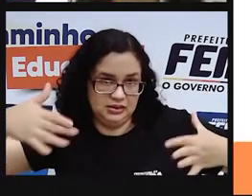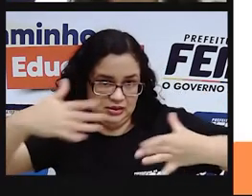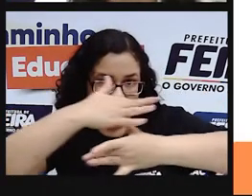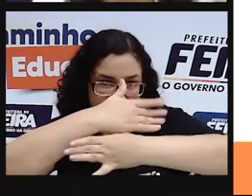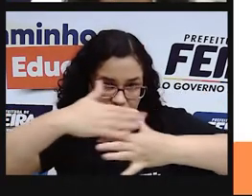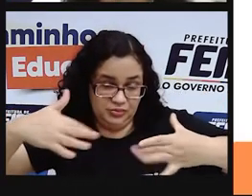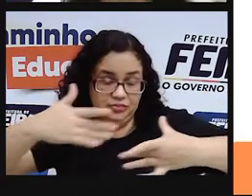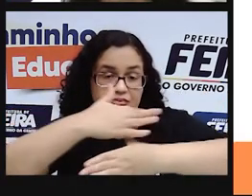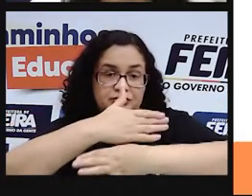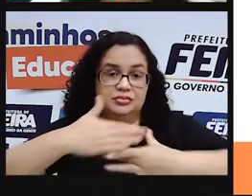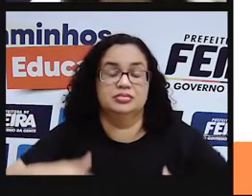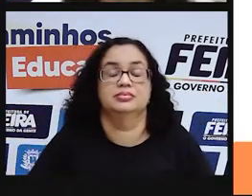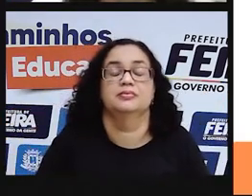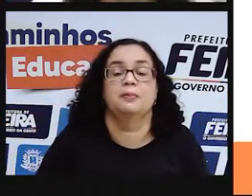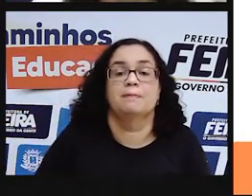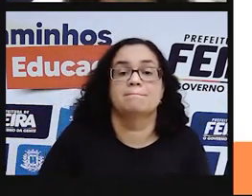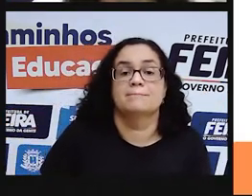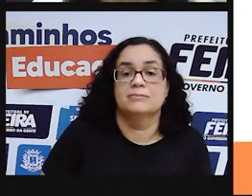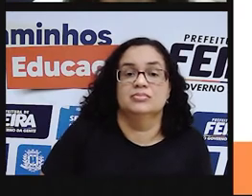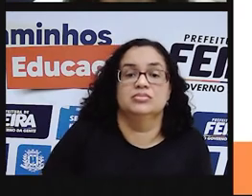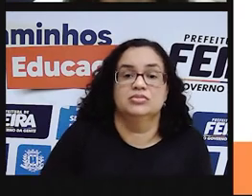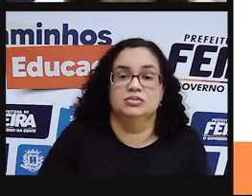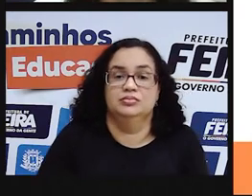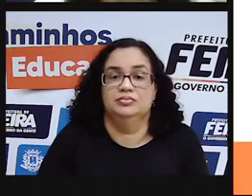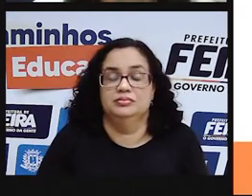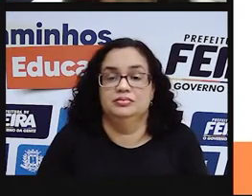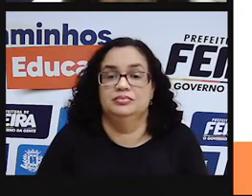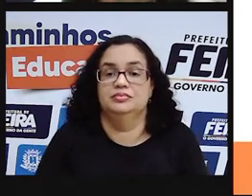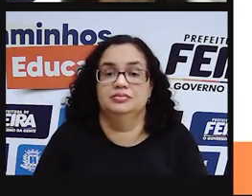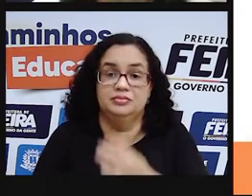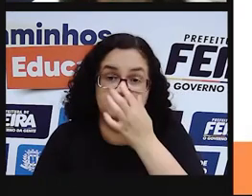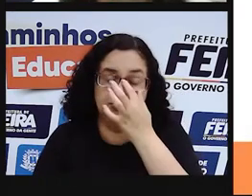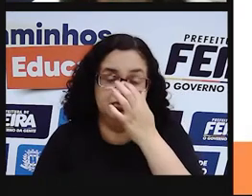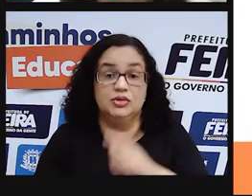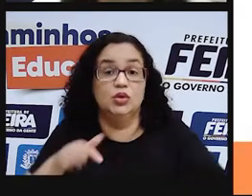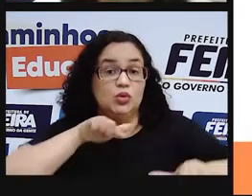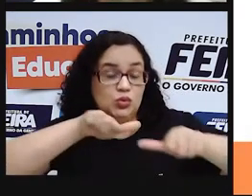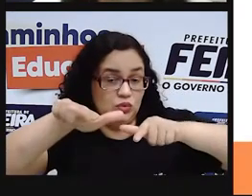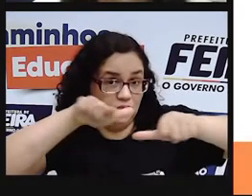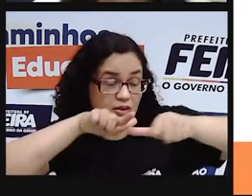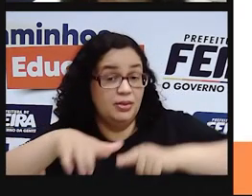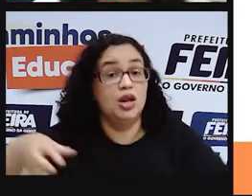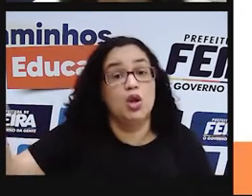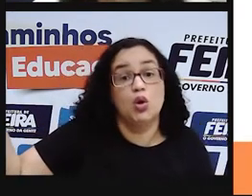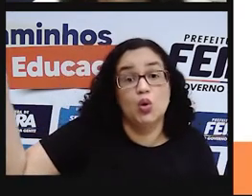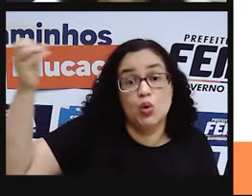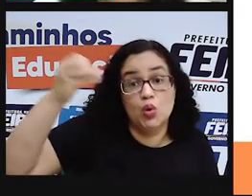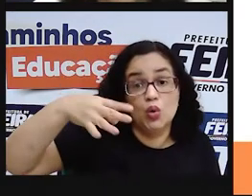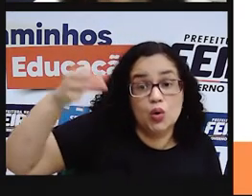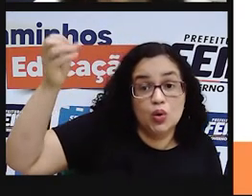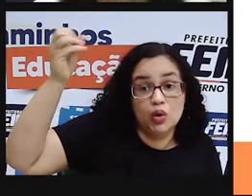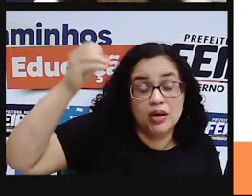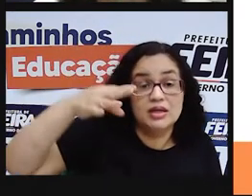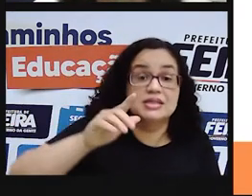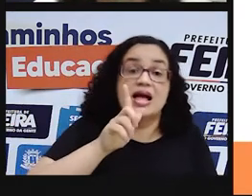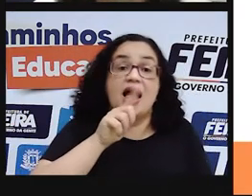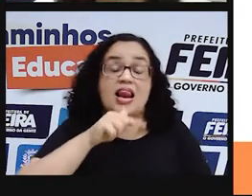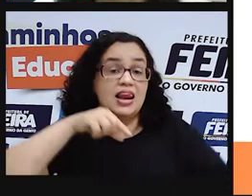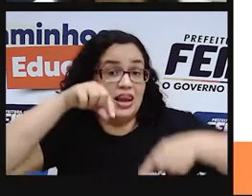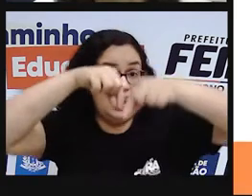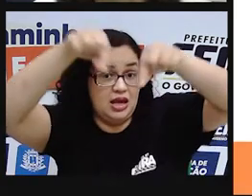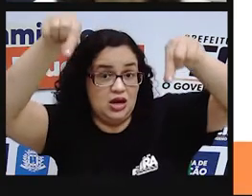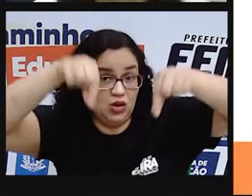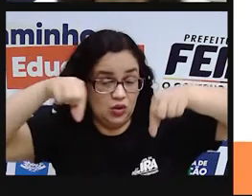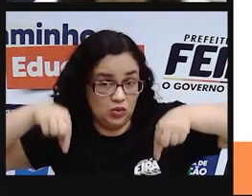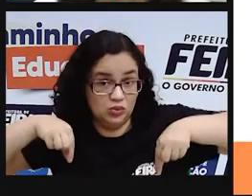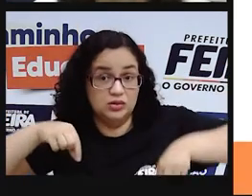espaço urbano E também o espaço tudo é com trabalho atual de mapeamento destas Lagoas até